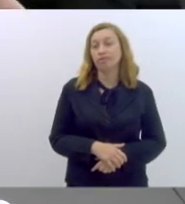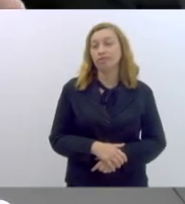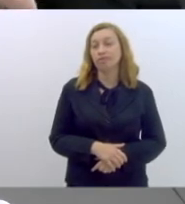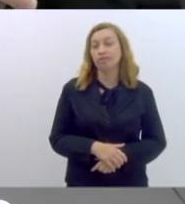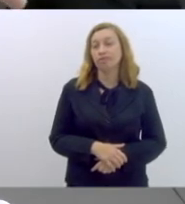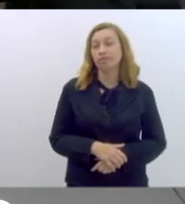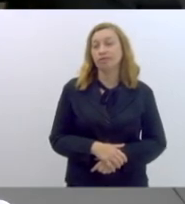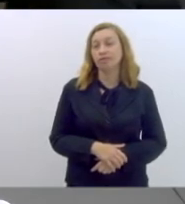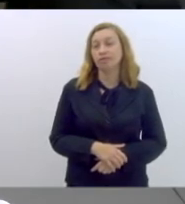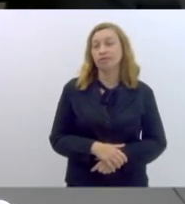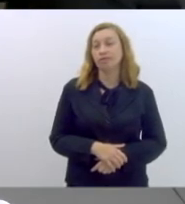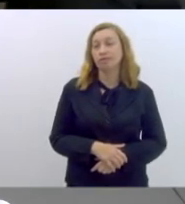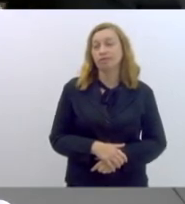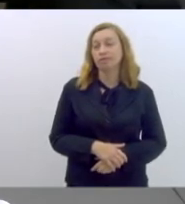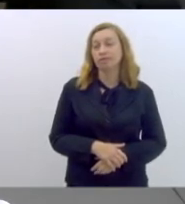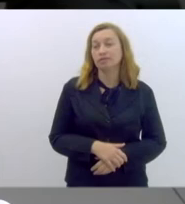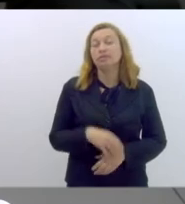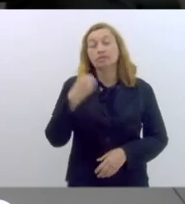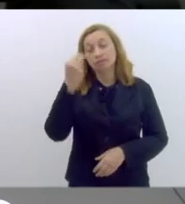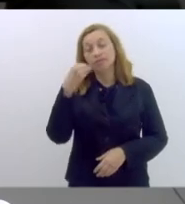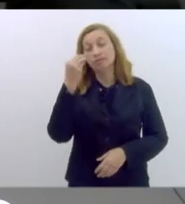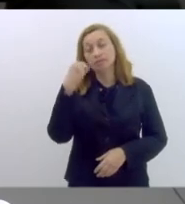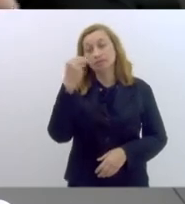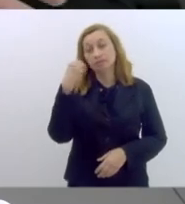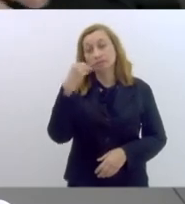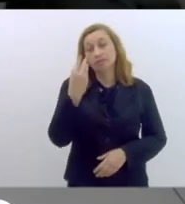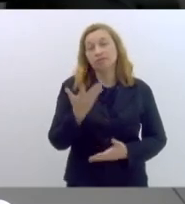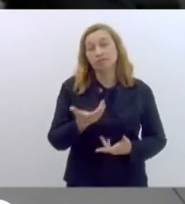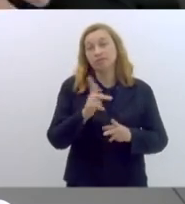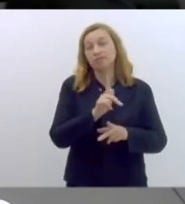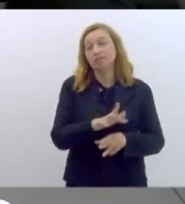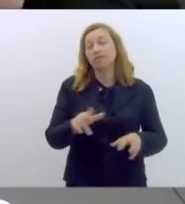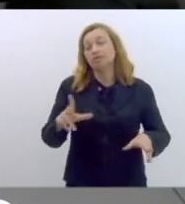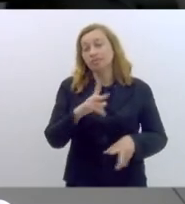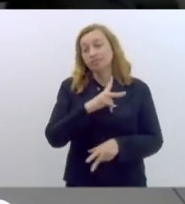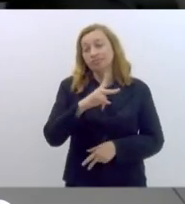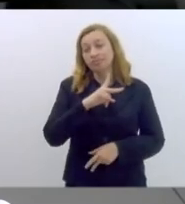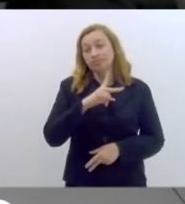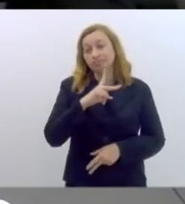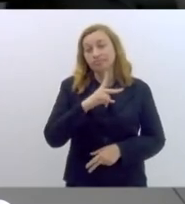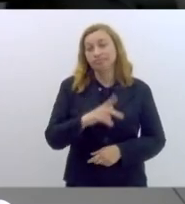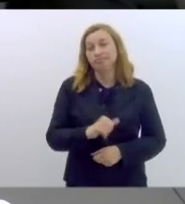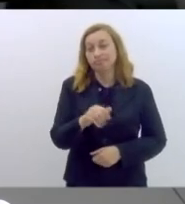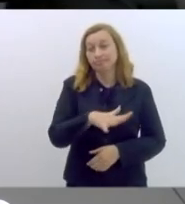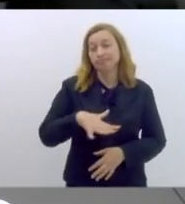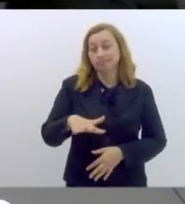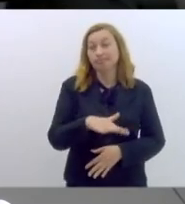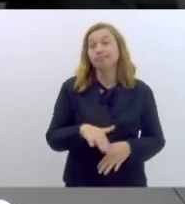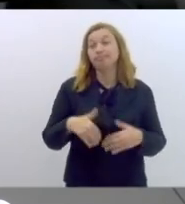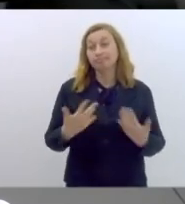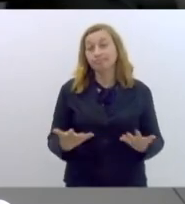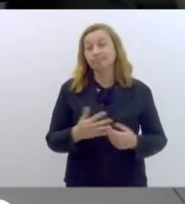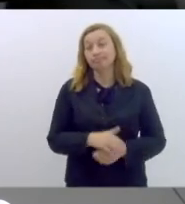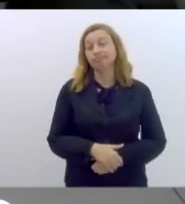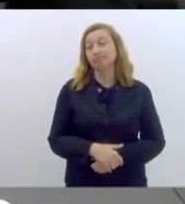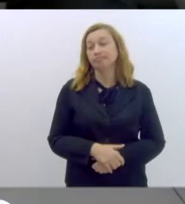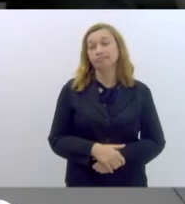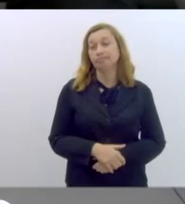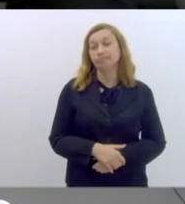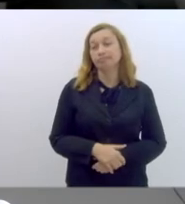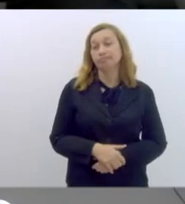Aqui projetando aqui uma experiência e uma vivência pessoal nessa área. Né? Então,